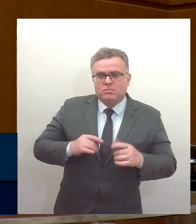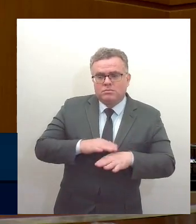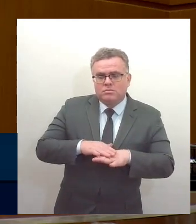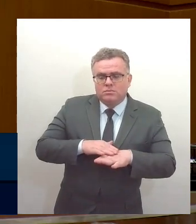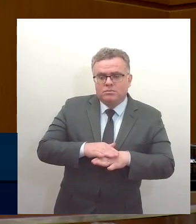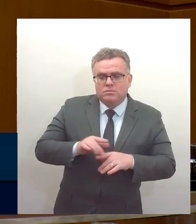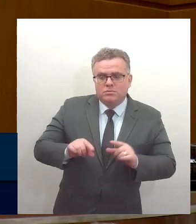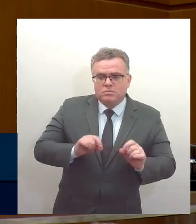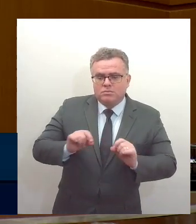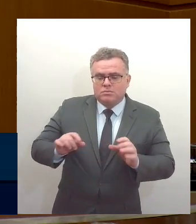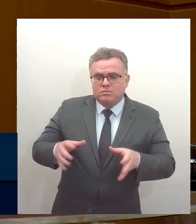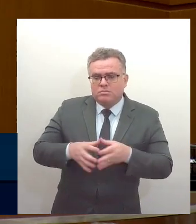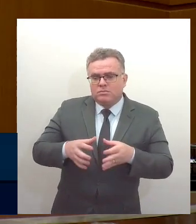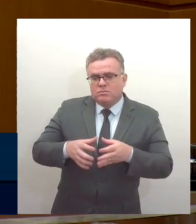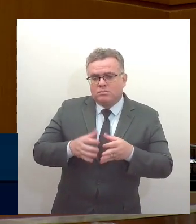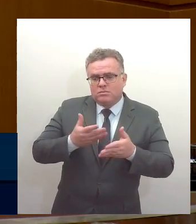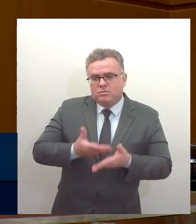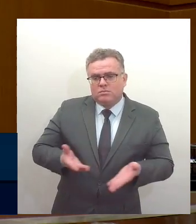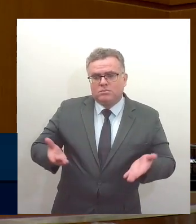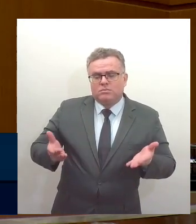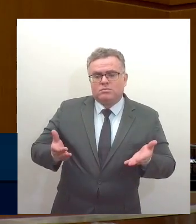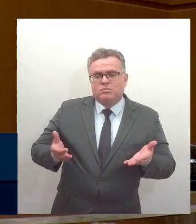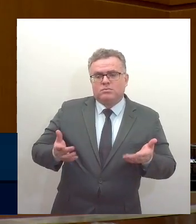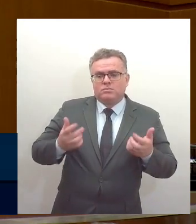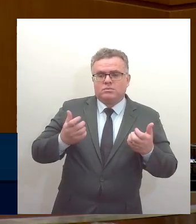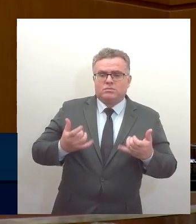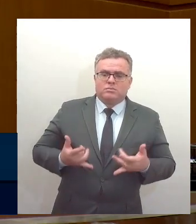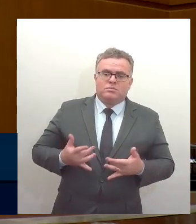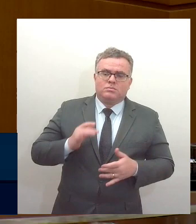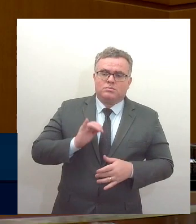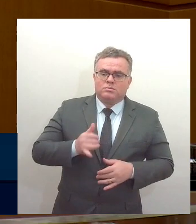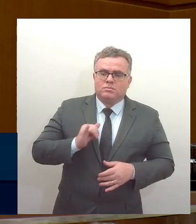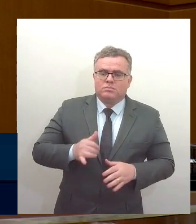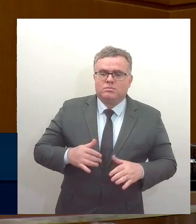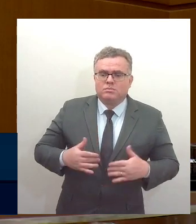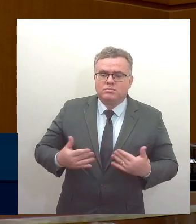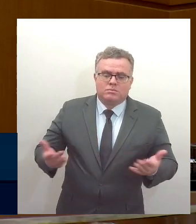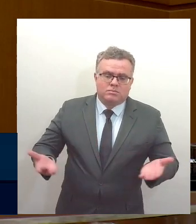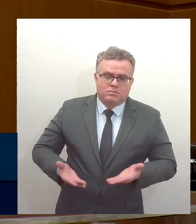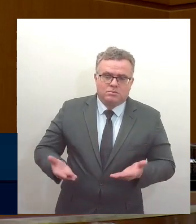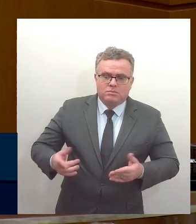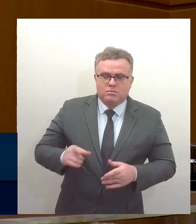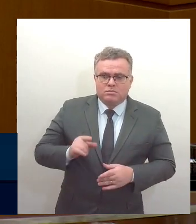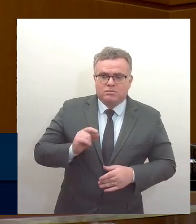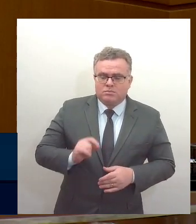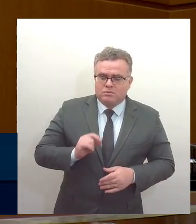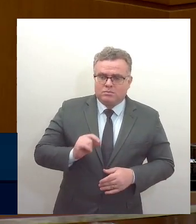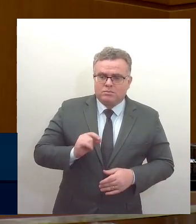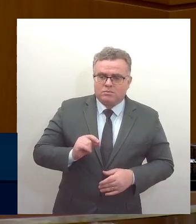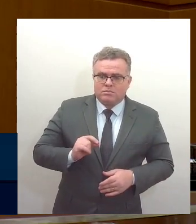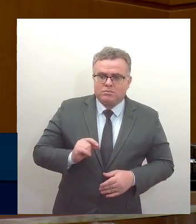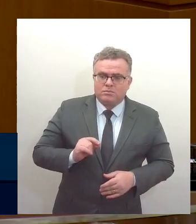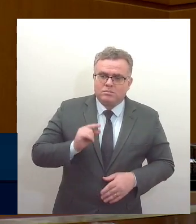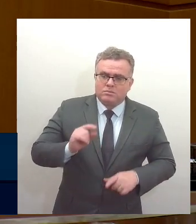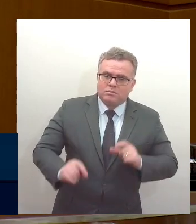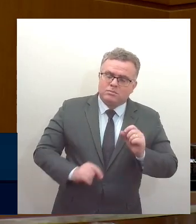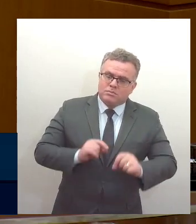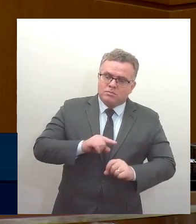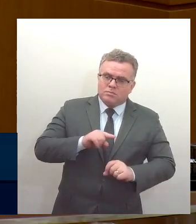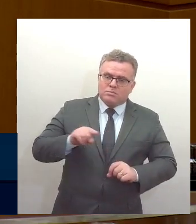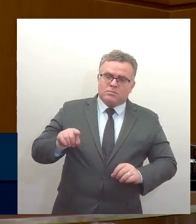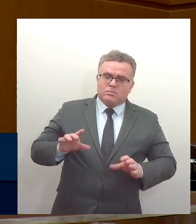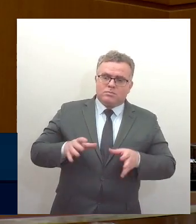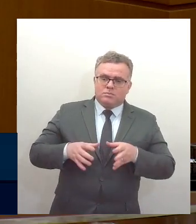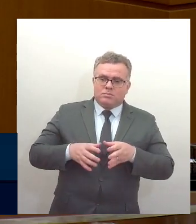falei para ele, eu disse, ó, esse é o momento aonde vocês da organização podem enquadrar nós políticos para que